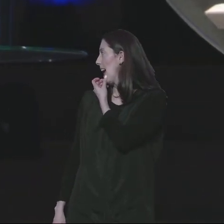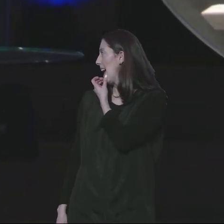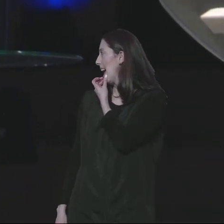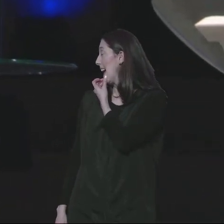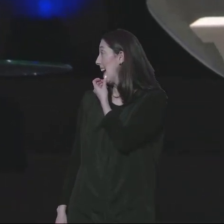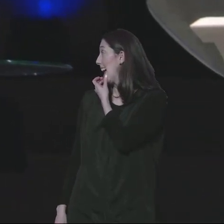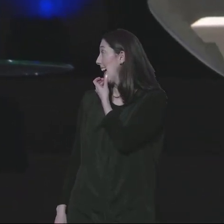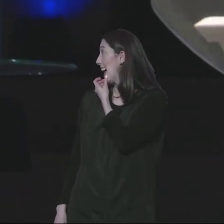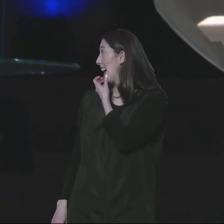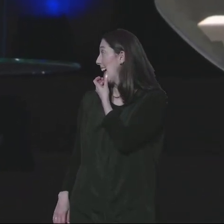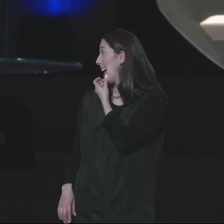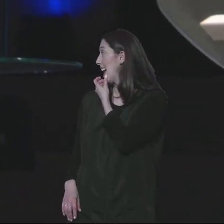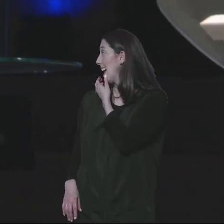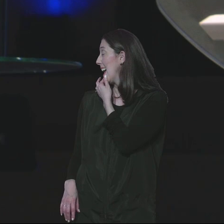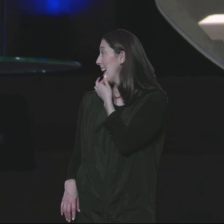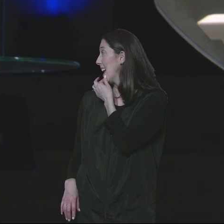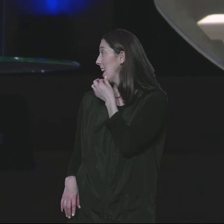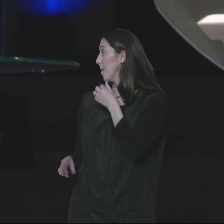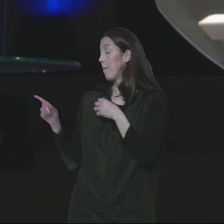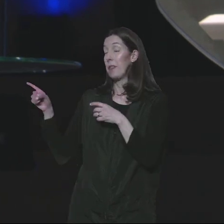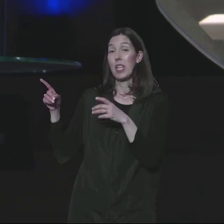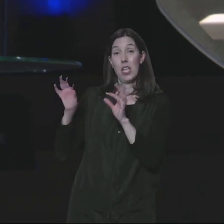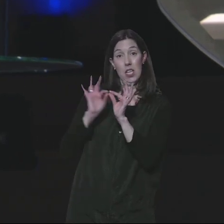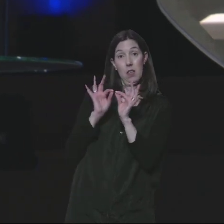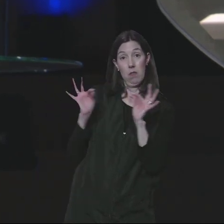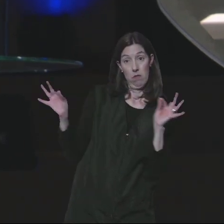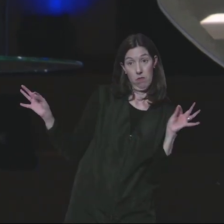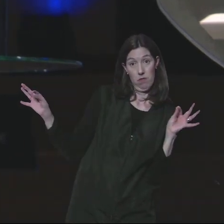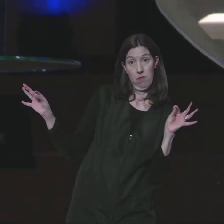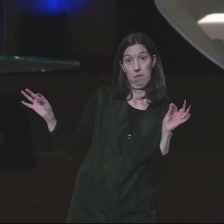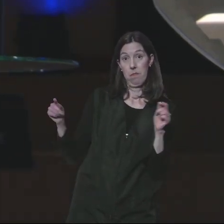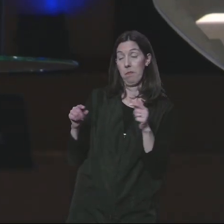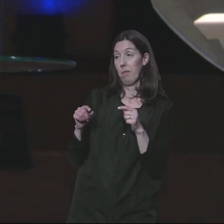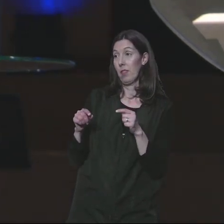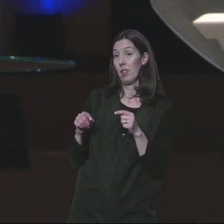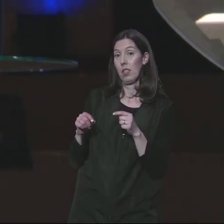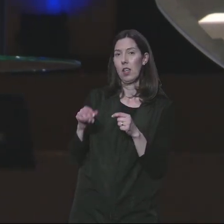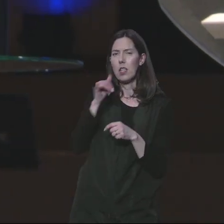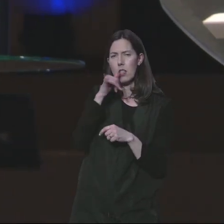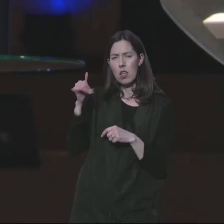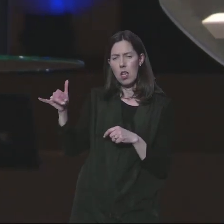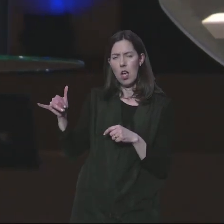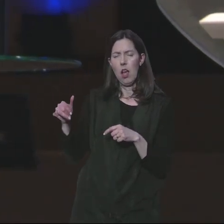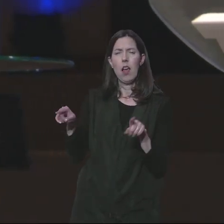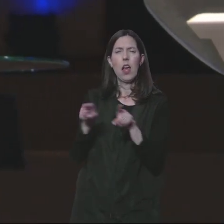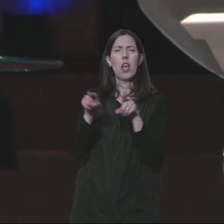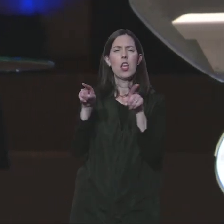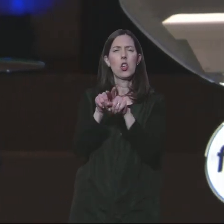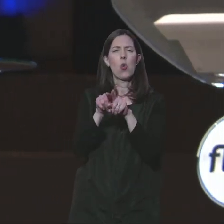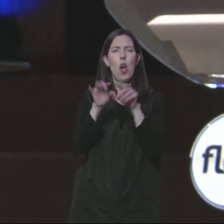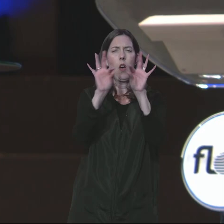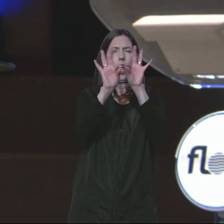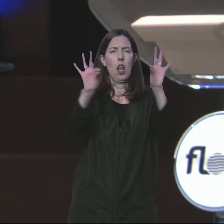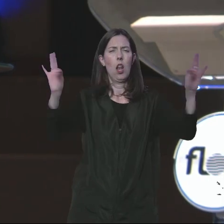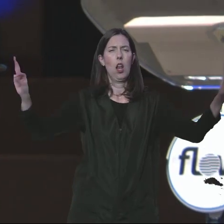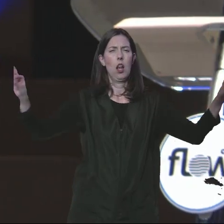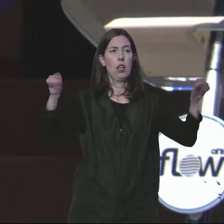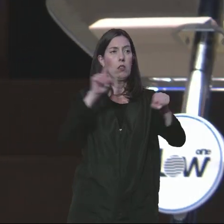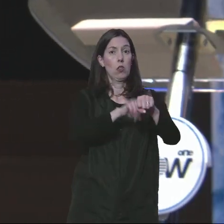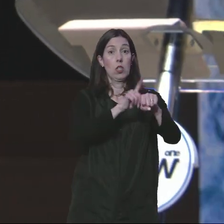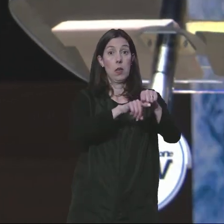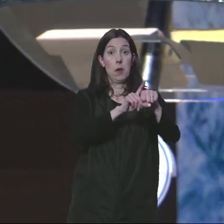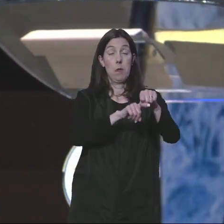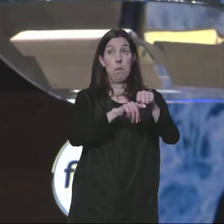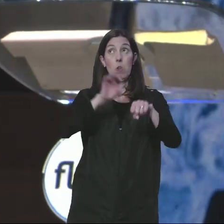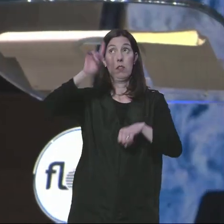desenrolar. Esse cabo vai representar uma linha do tempo, tá bom? A linha do tempo